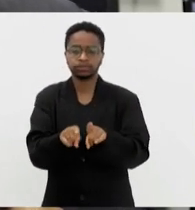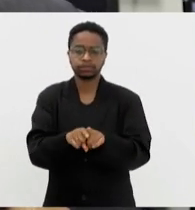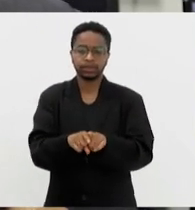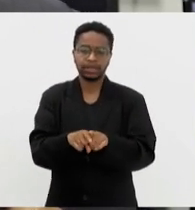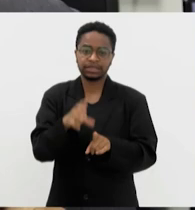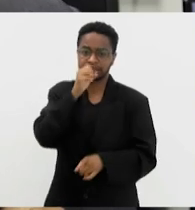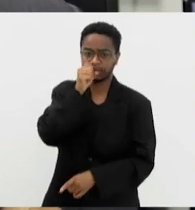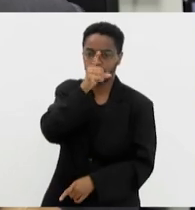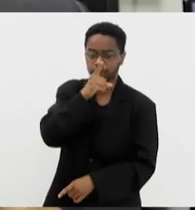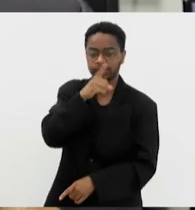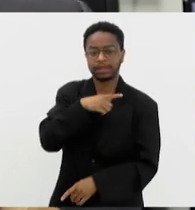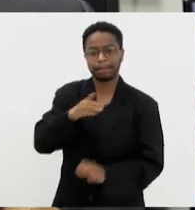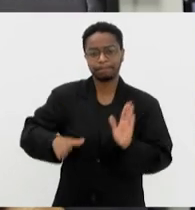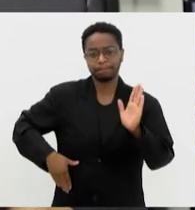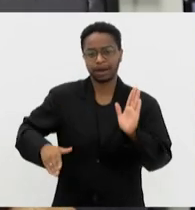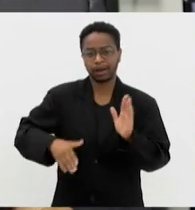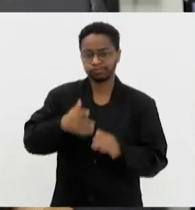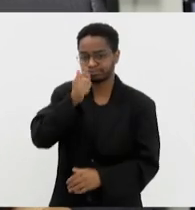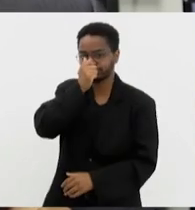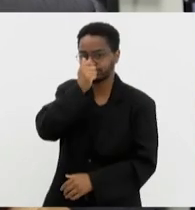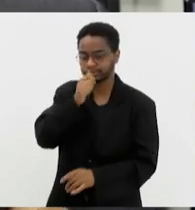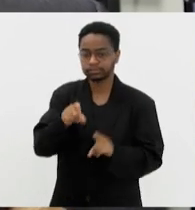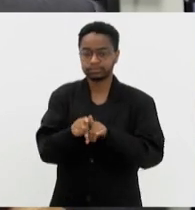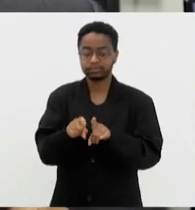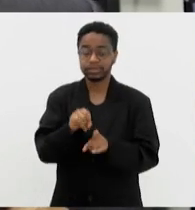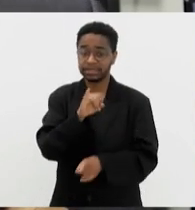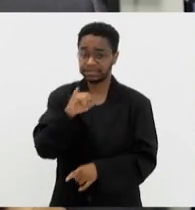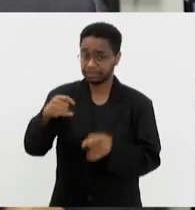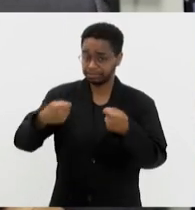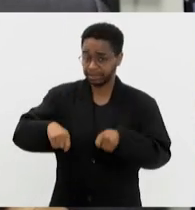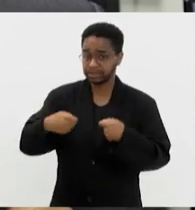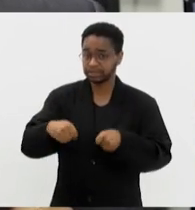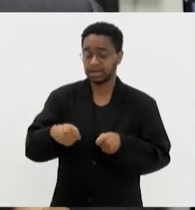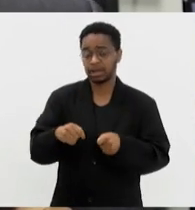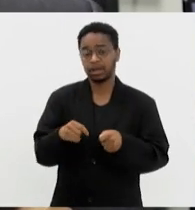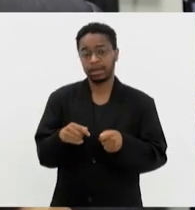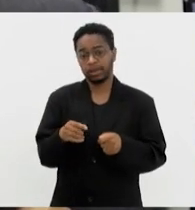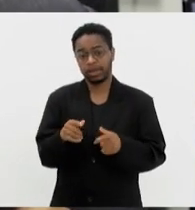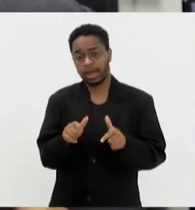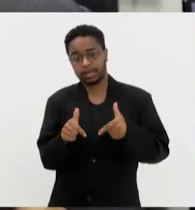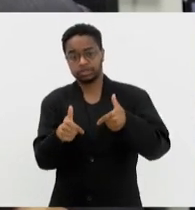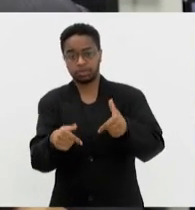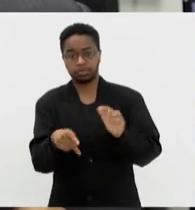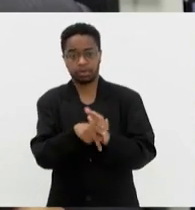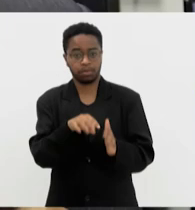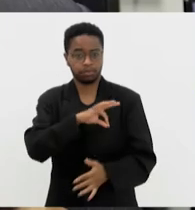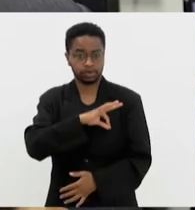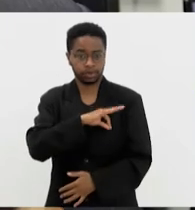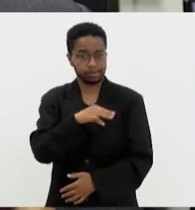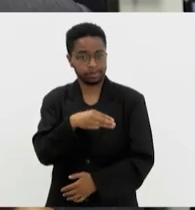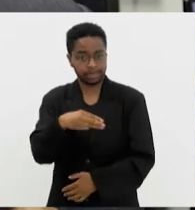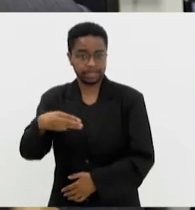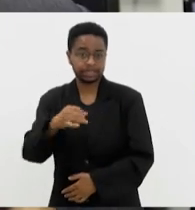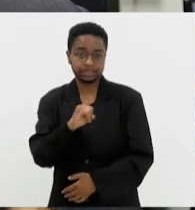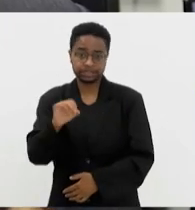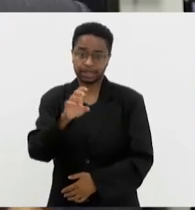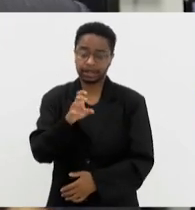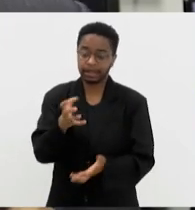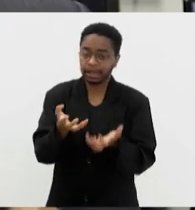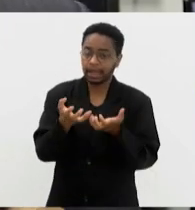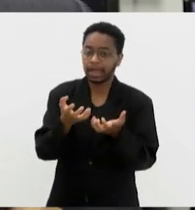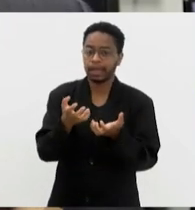praia lotado. Também, se houver necessidade, em operações onde a Polícia Militar queira fazer um